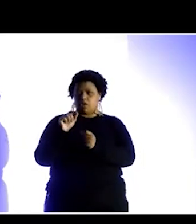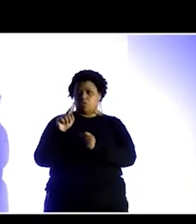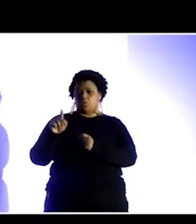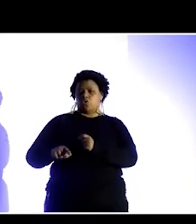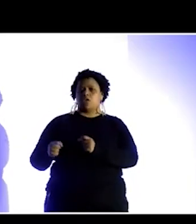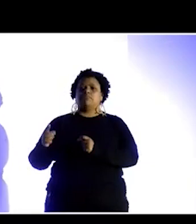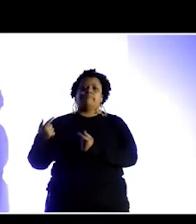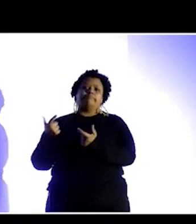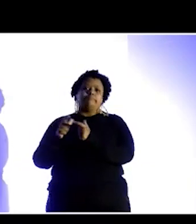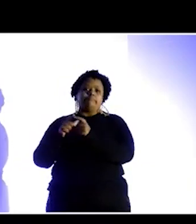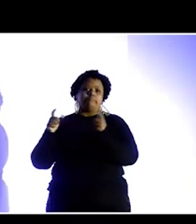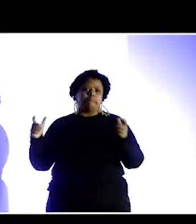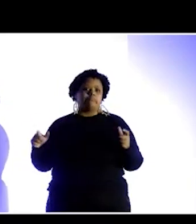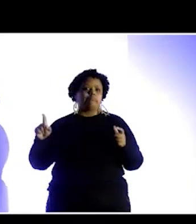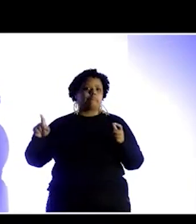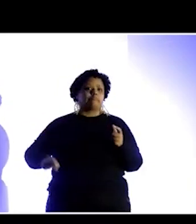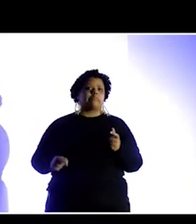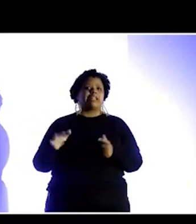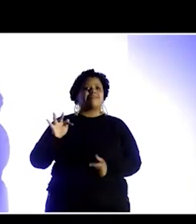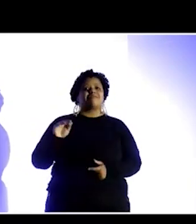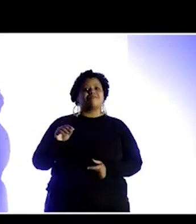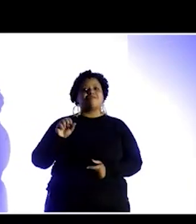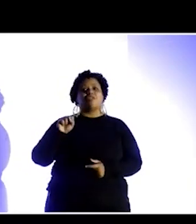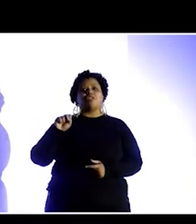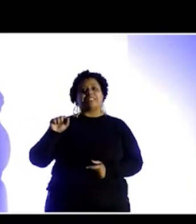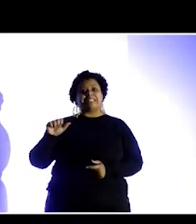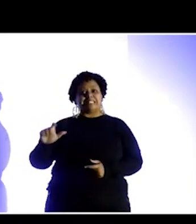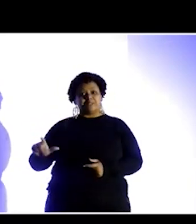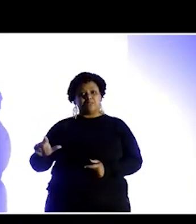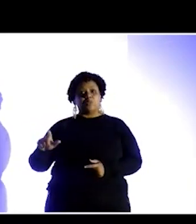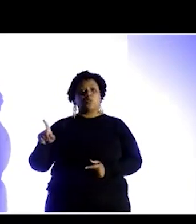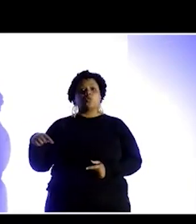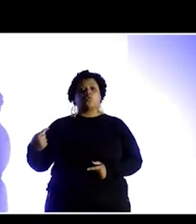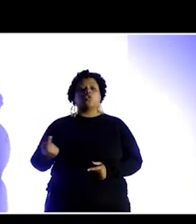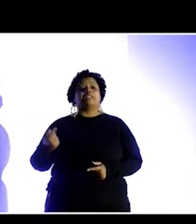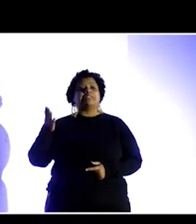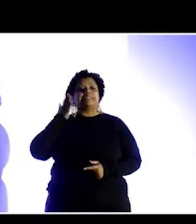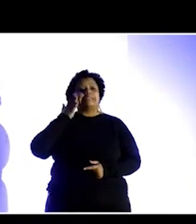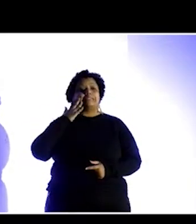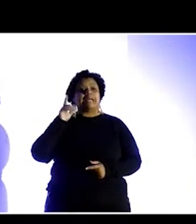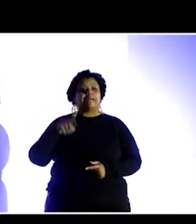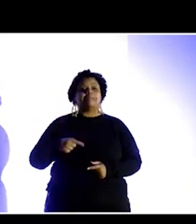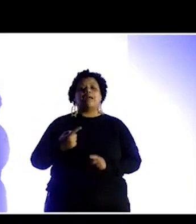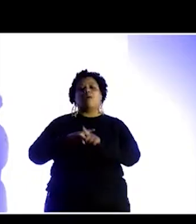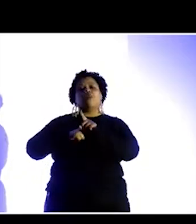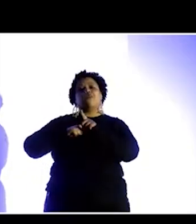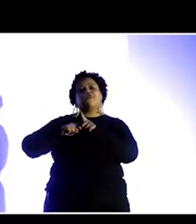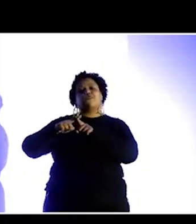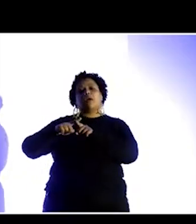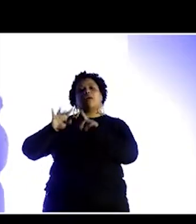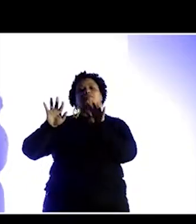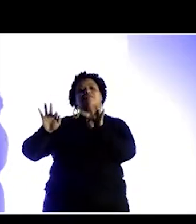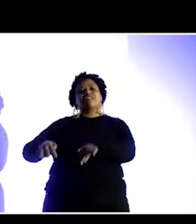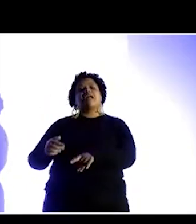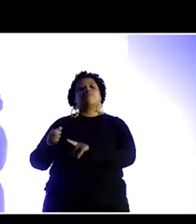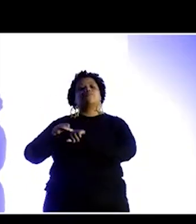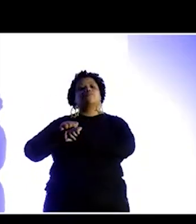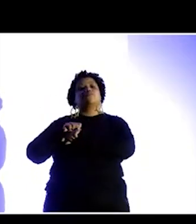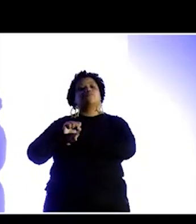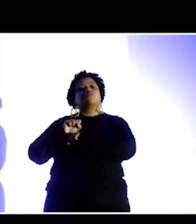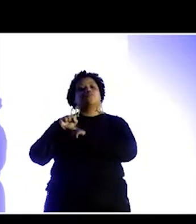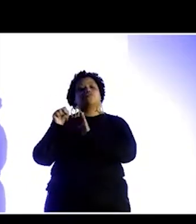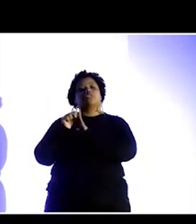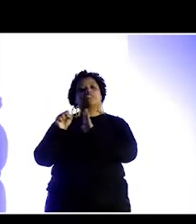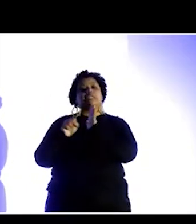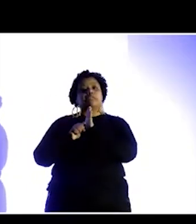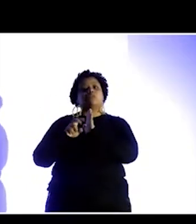ou majoritariamente por combustível fóssil, a gente sabe que a temperatura no final do século vai chegar